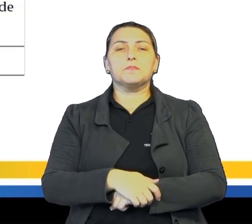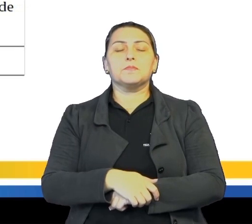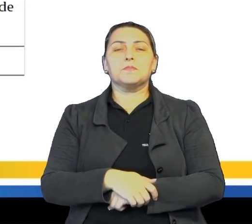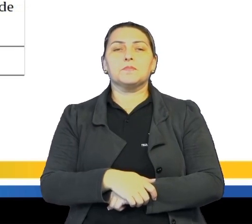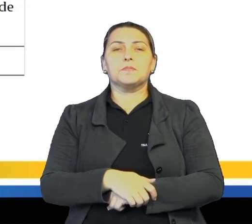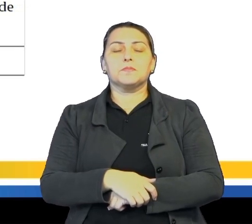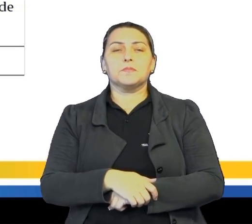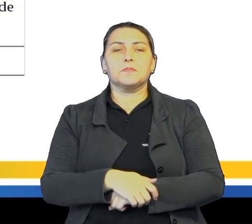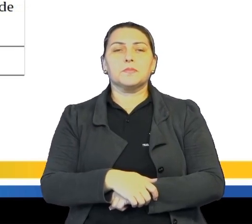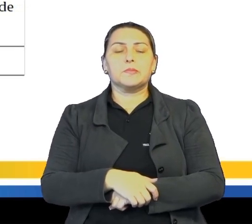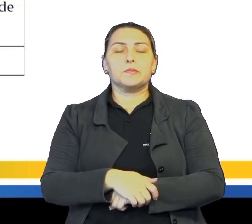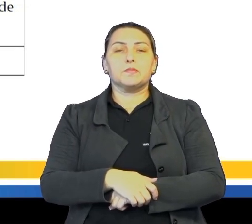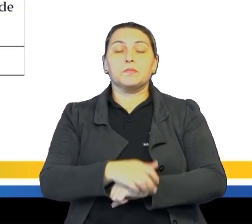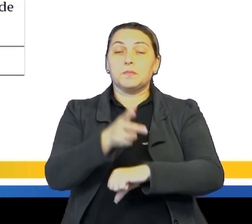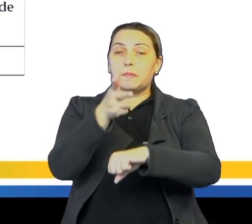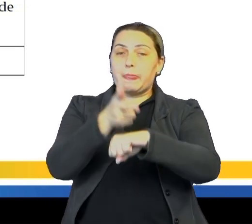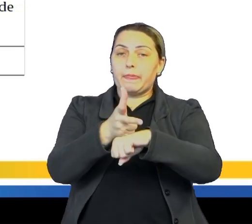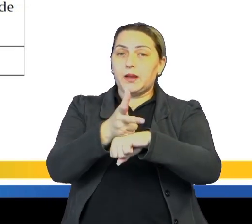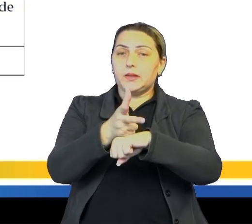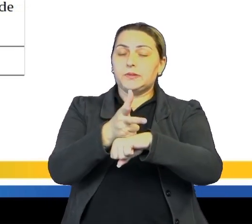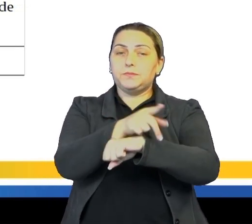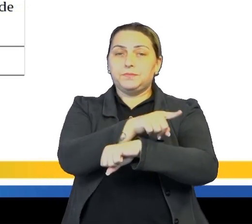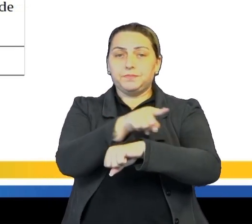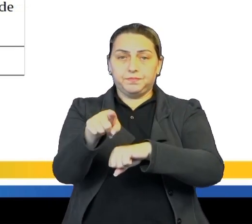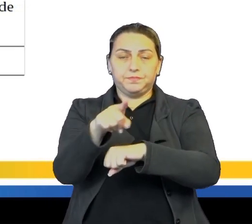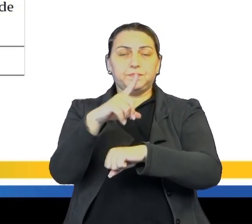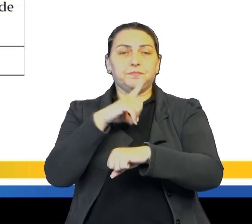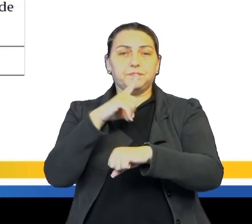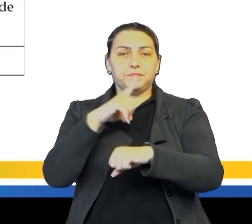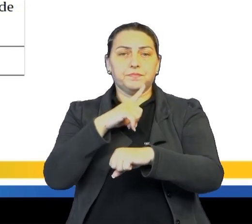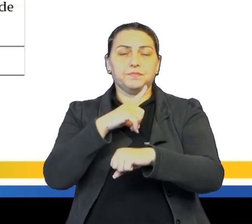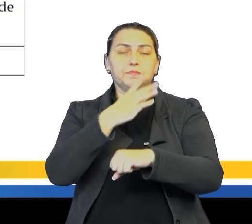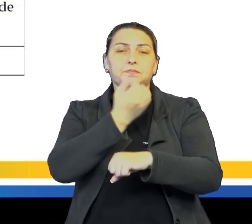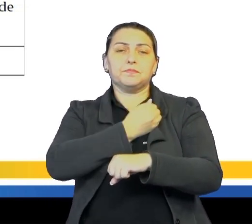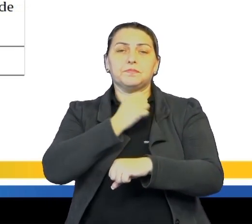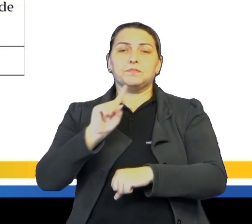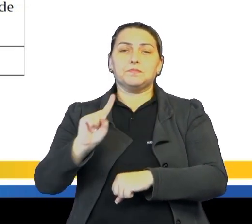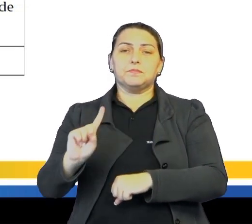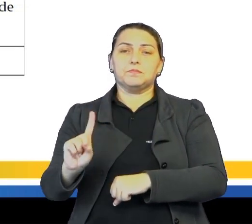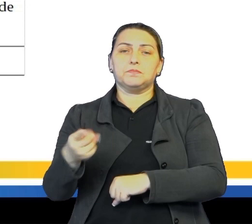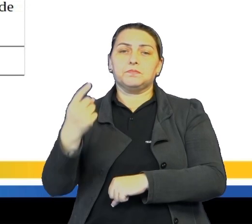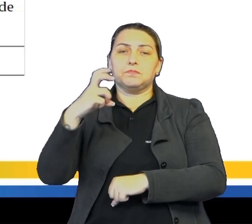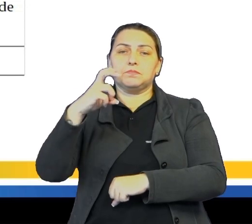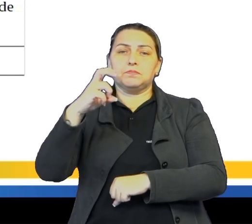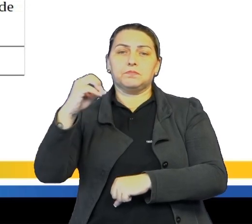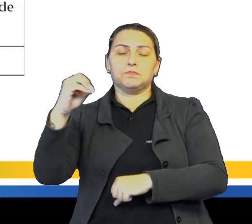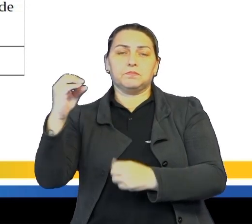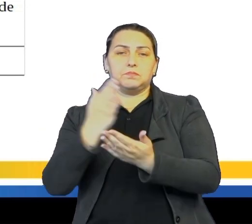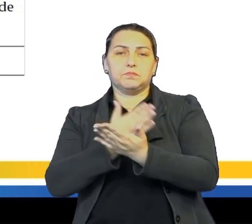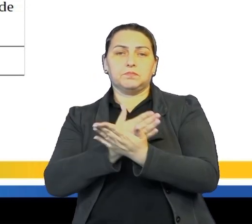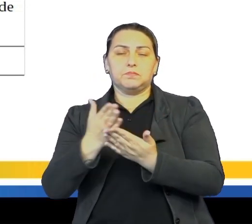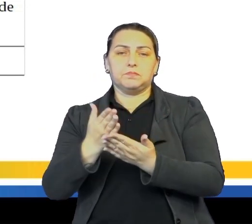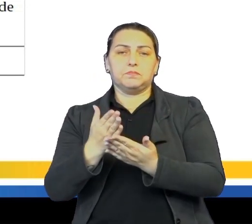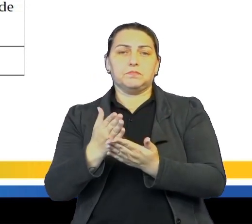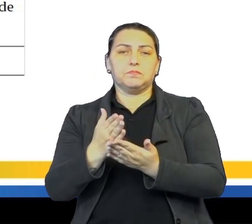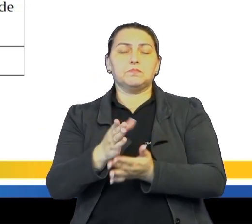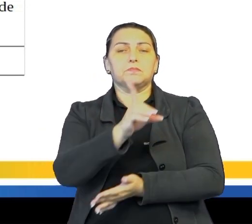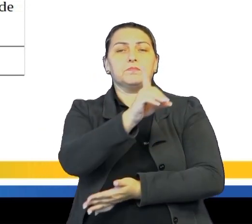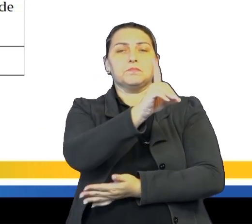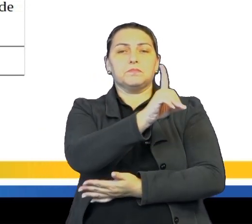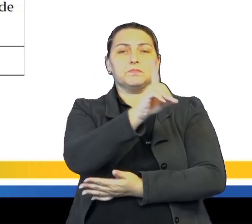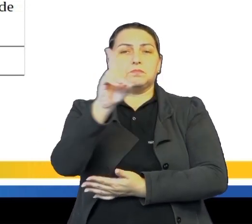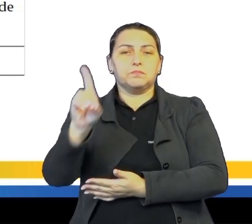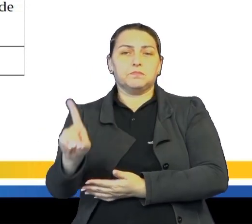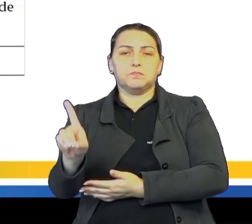eu coloquei no vídeo para vocês nós temos o número 1500 começando de da direita